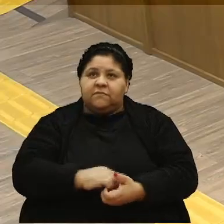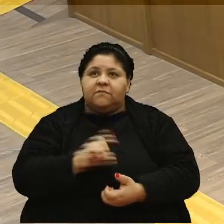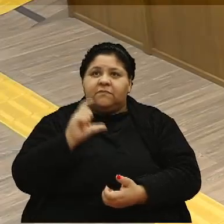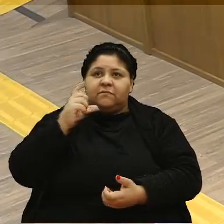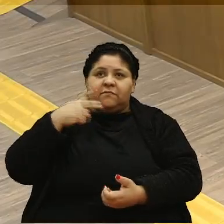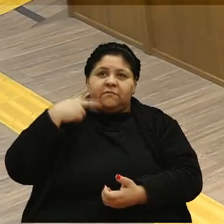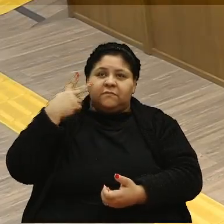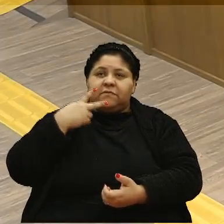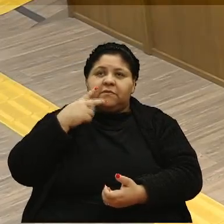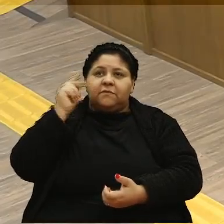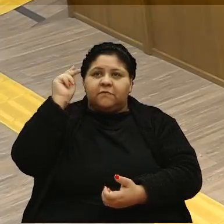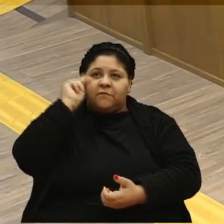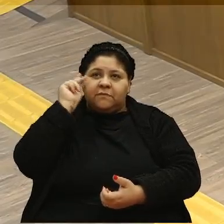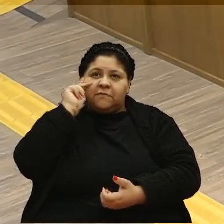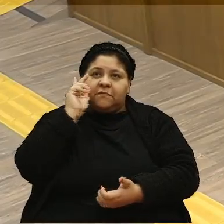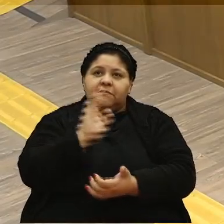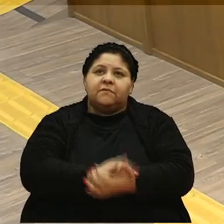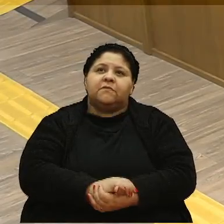Cláudio Libardi.